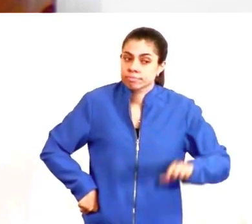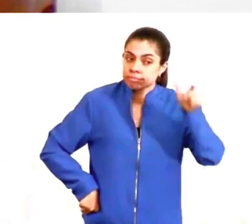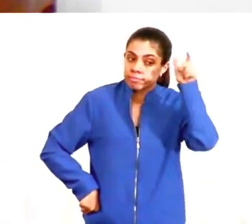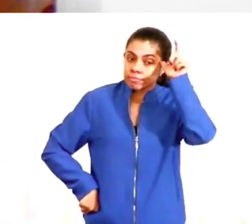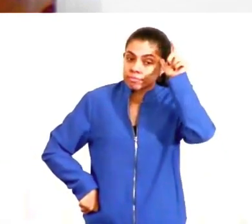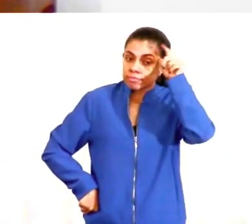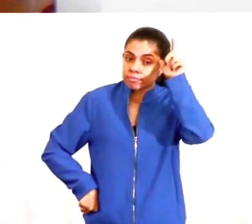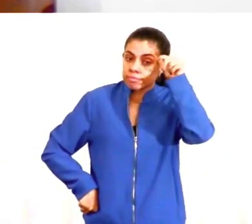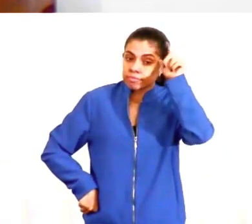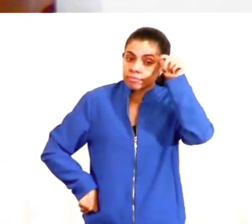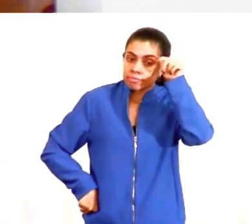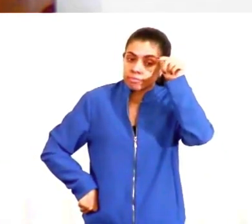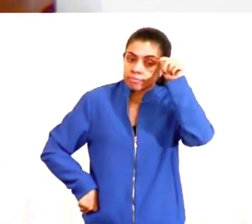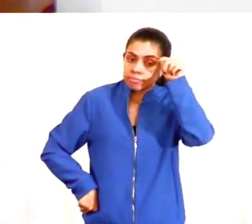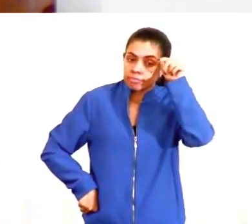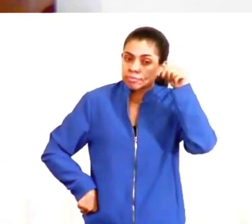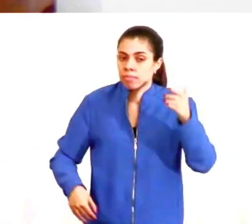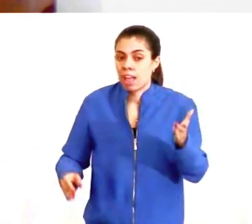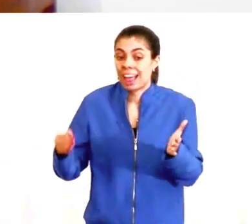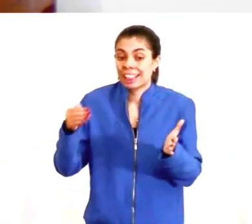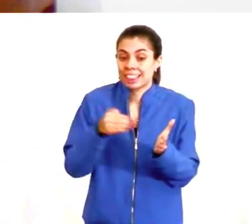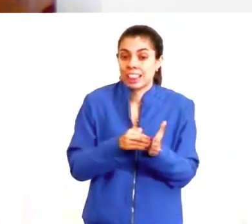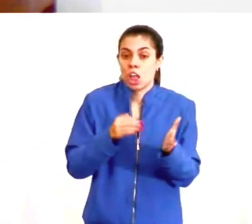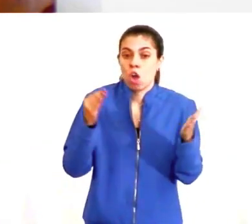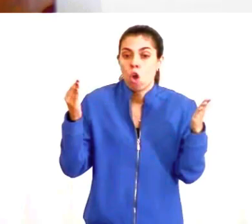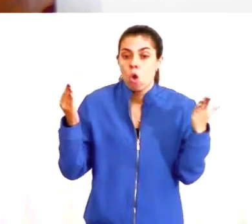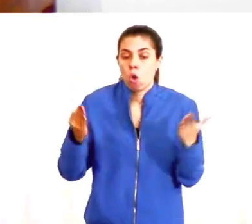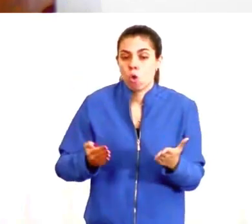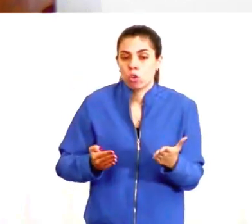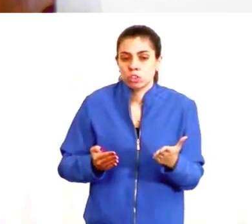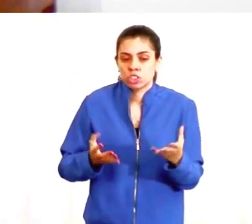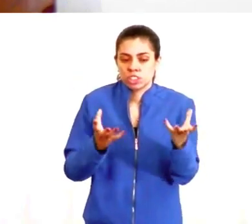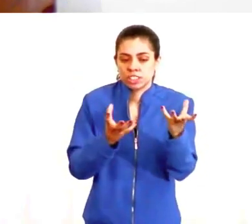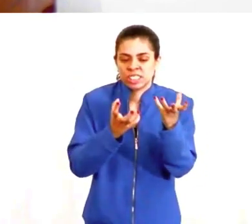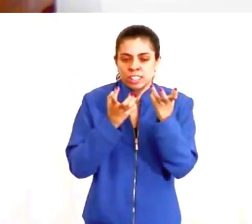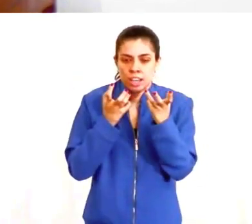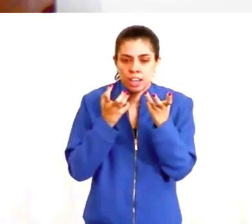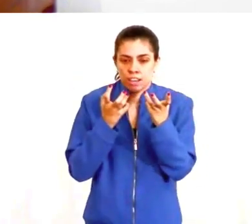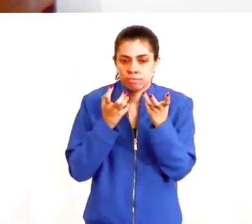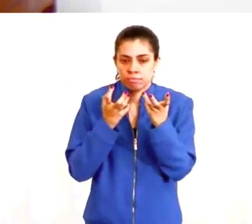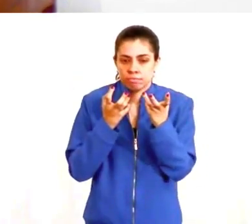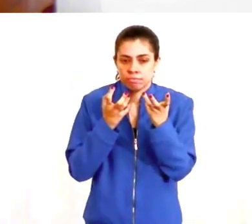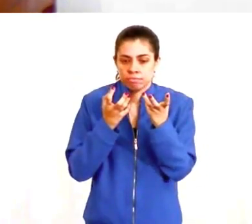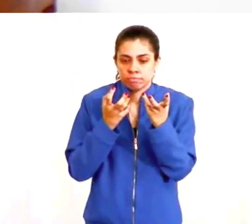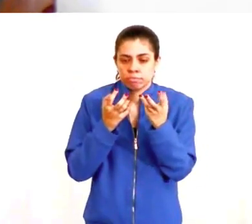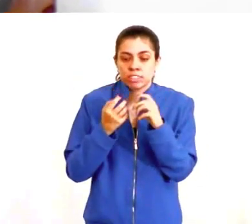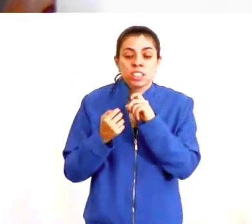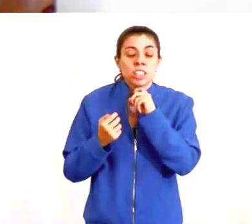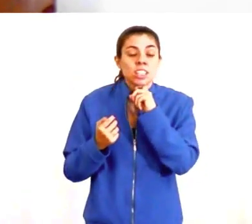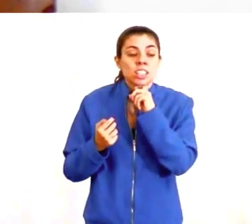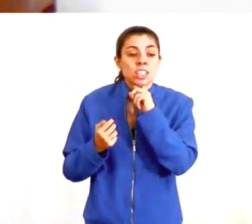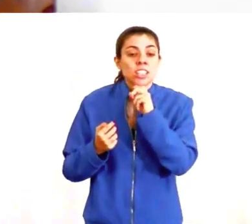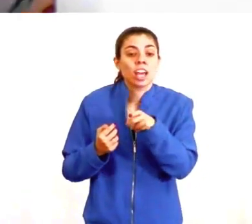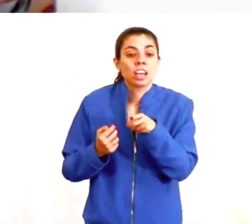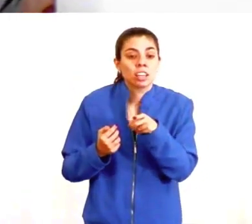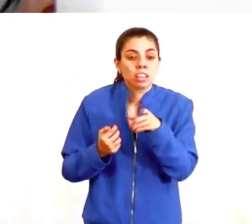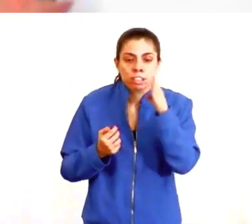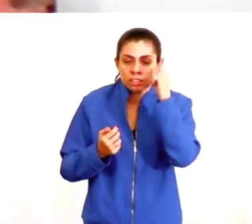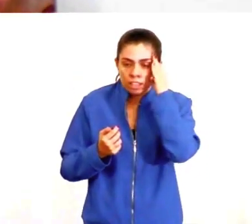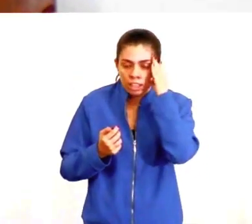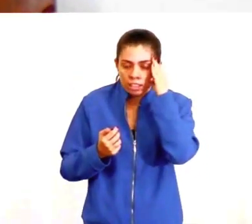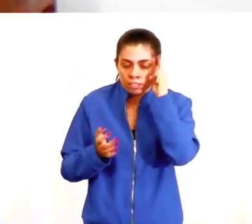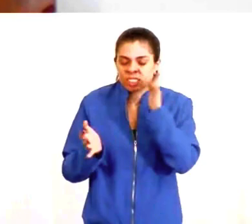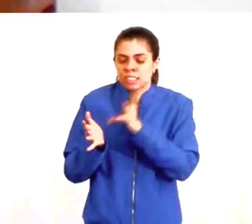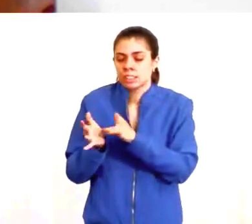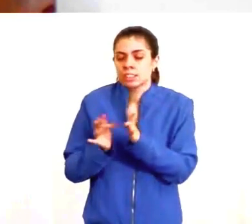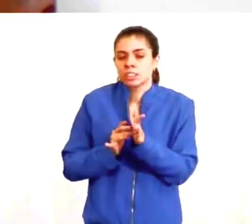ressurgiu. Bom, nós temos a sequência do texto. Bom, e aí nós entendemos por que boa parte do